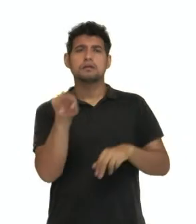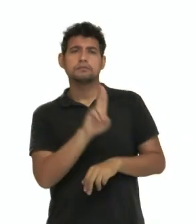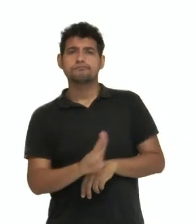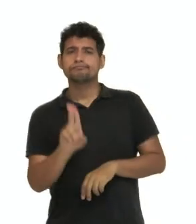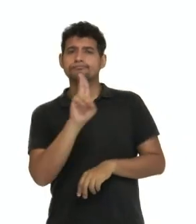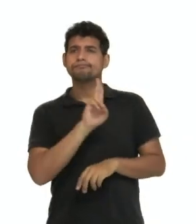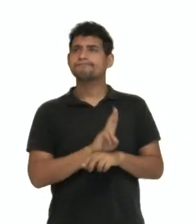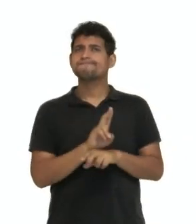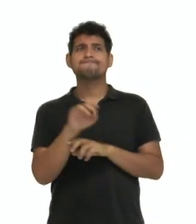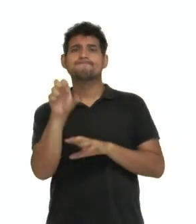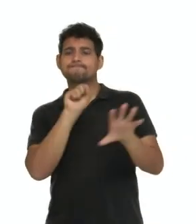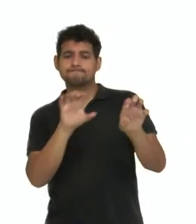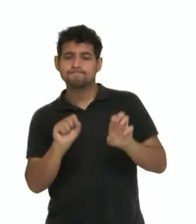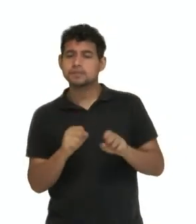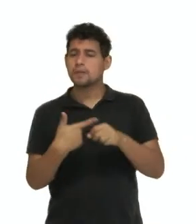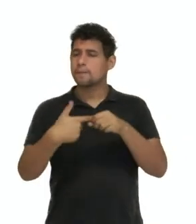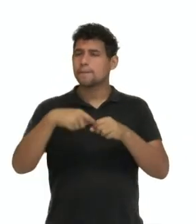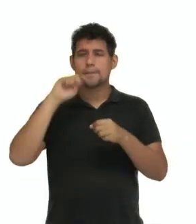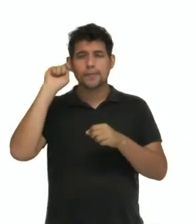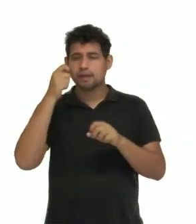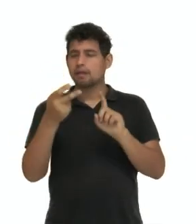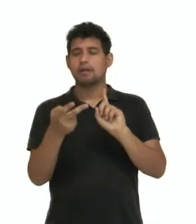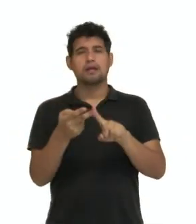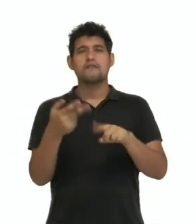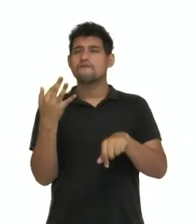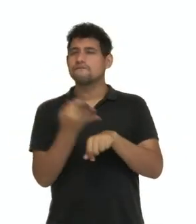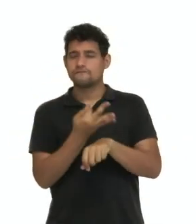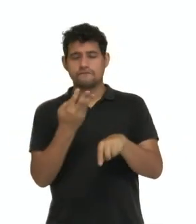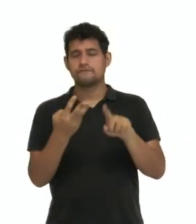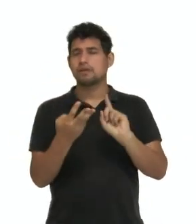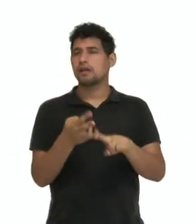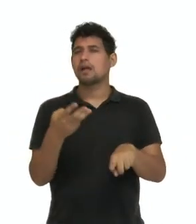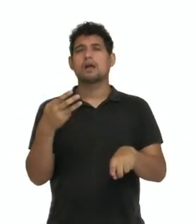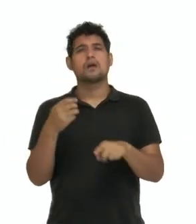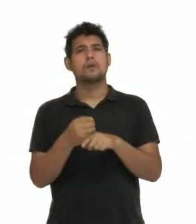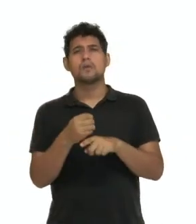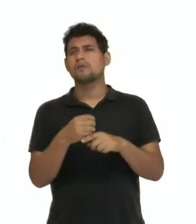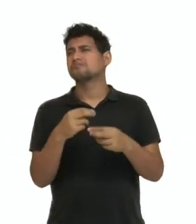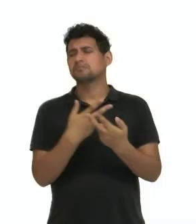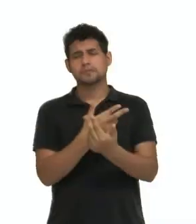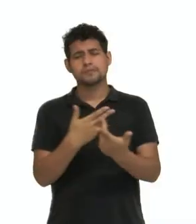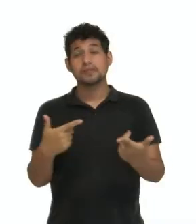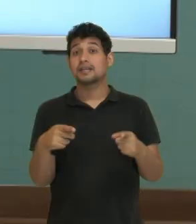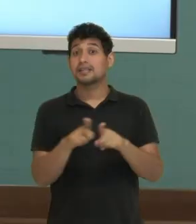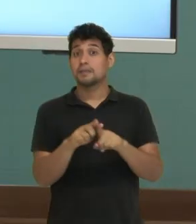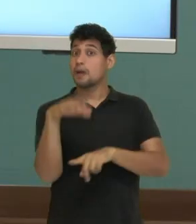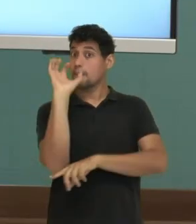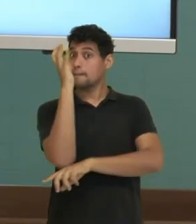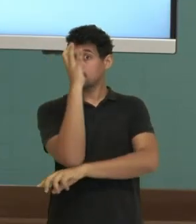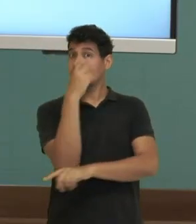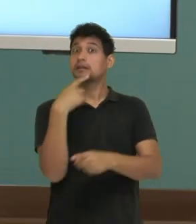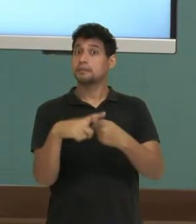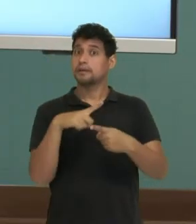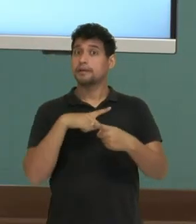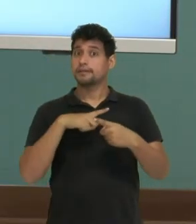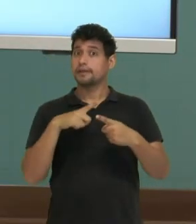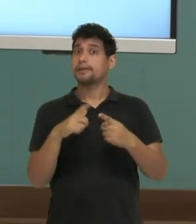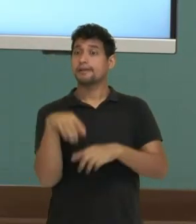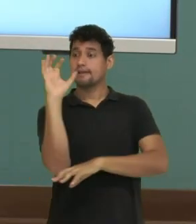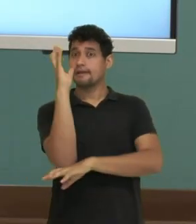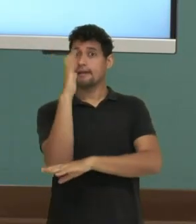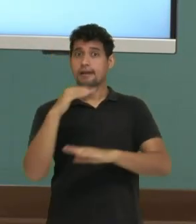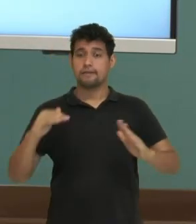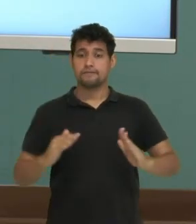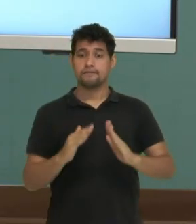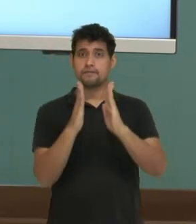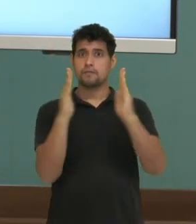esses recursos naturais, né? Carvão, ferro, petróleo, né? A exploração da madeira também, na região da